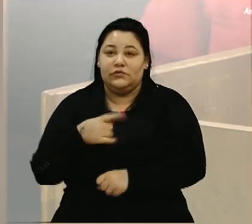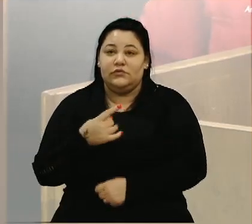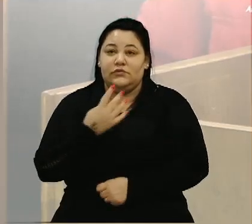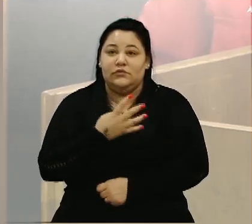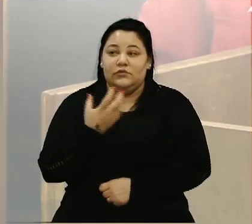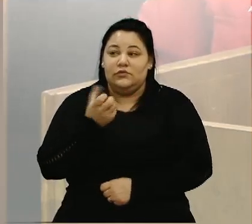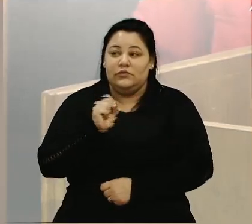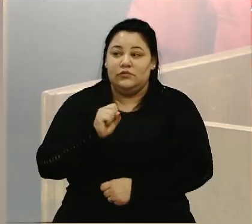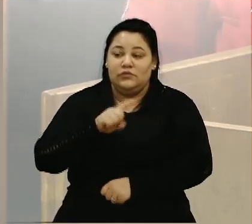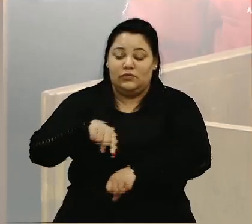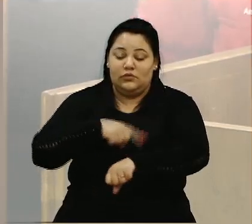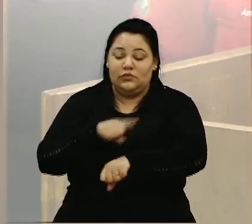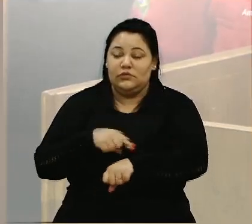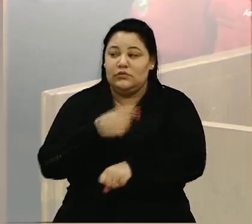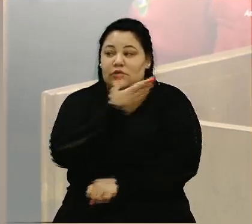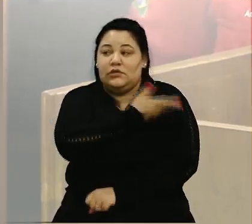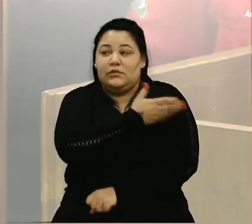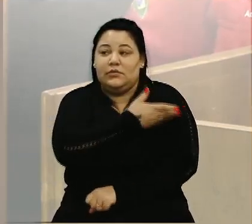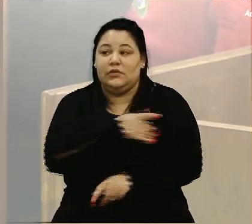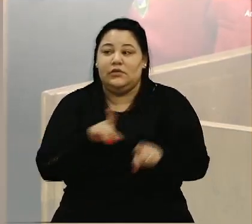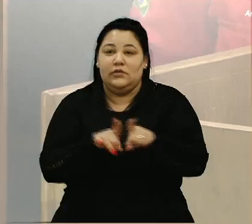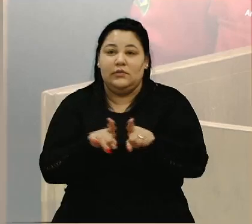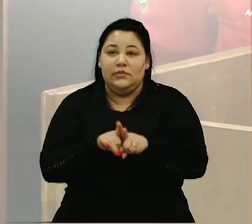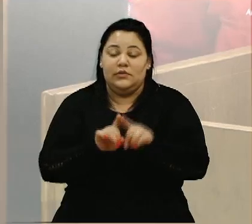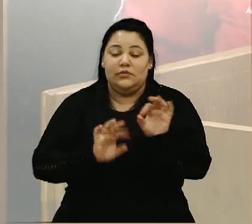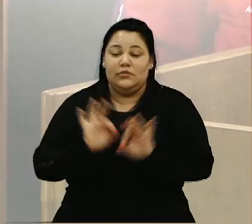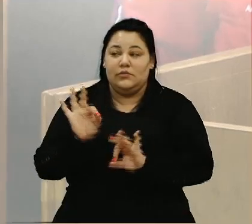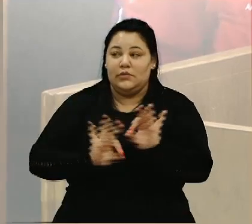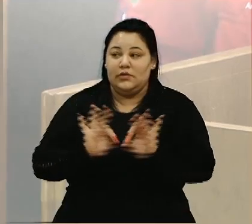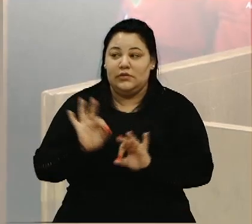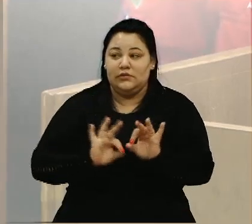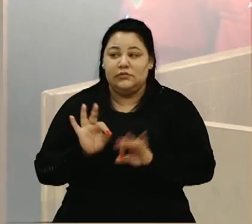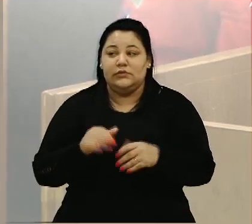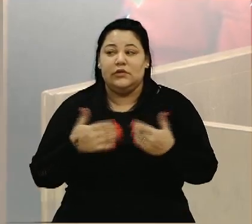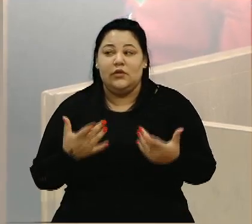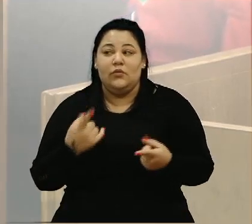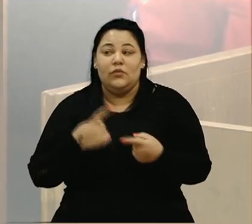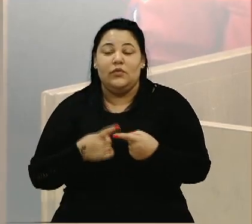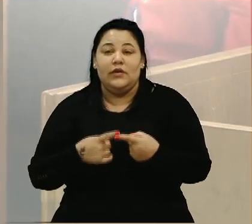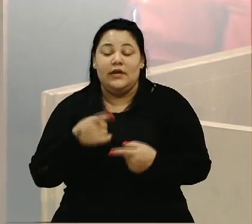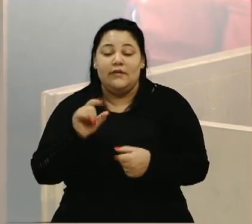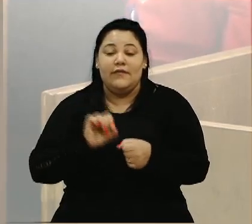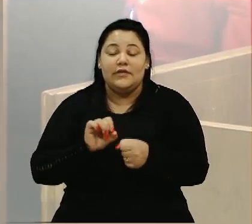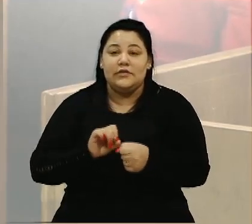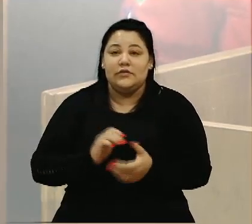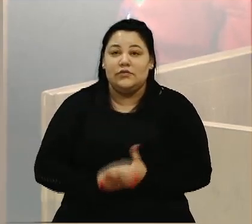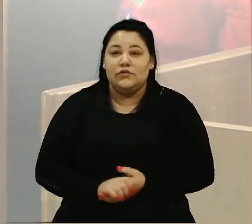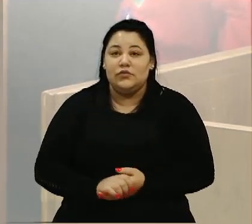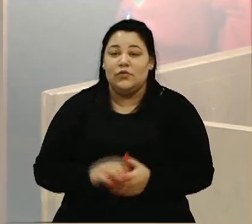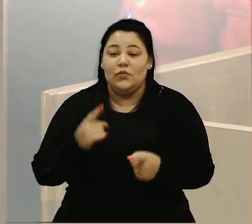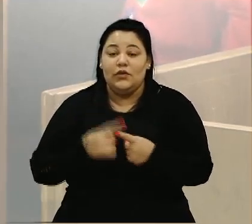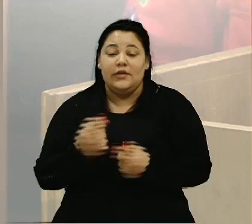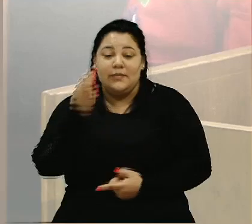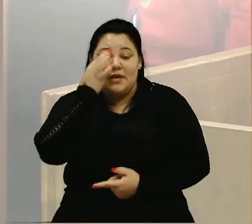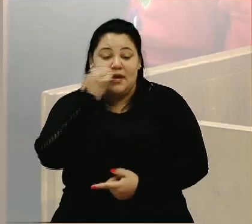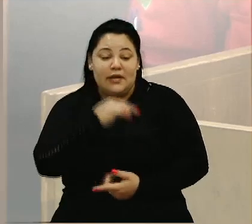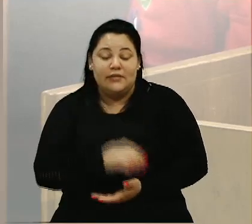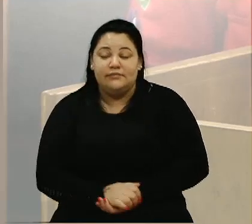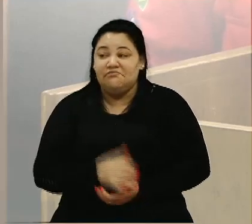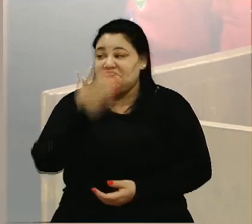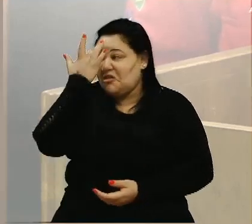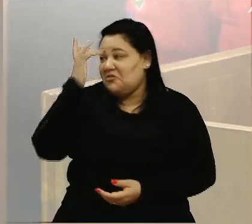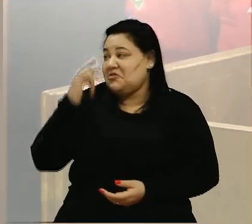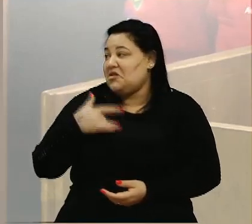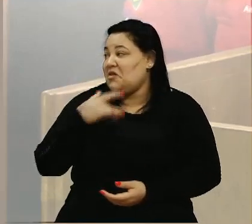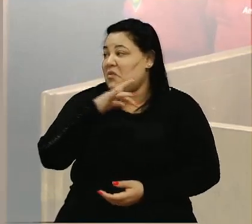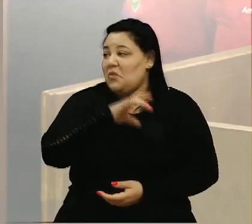sulgando ali, fazendo, se preparando. Por que vocês fazem isso? Por que tu está aqui? Eu não sei, eu gosto de estar aqui. Isso aqui é um estilo